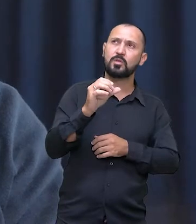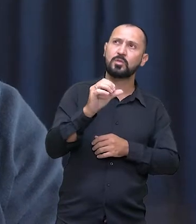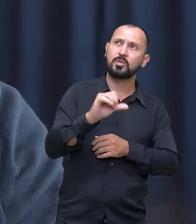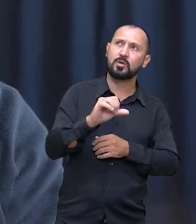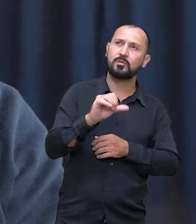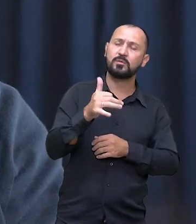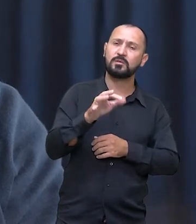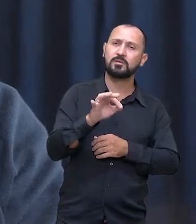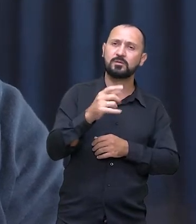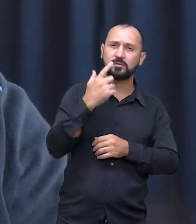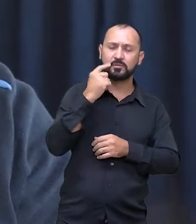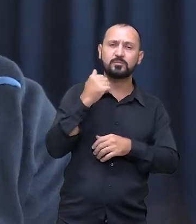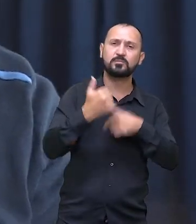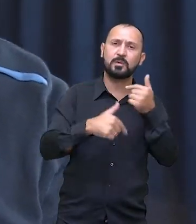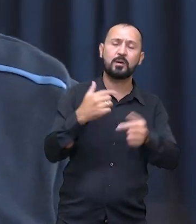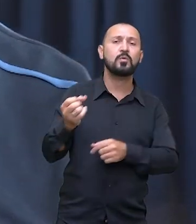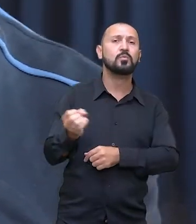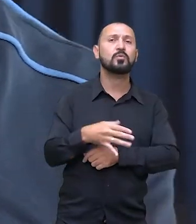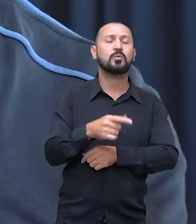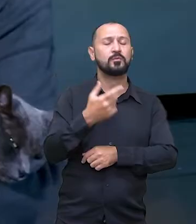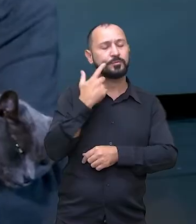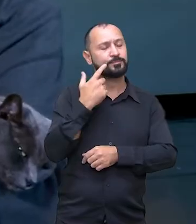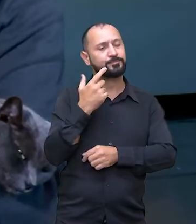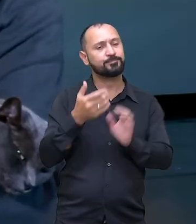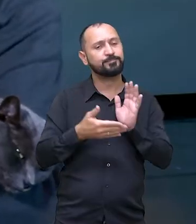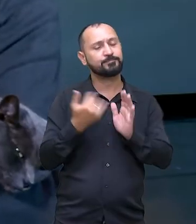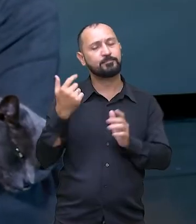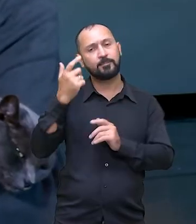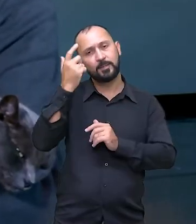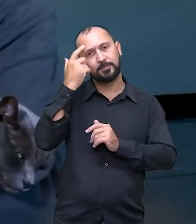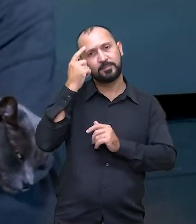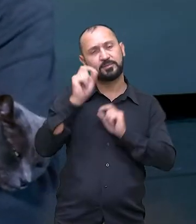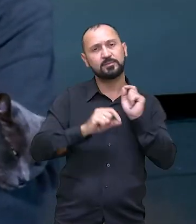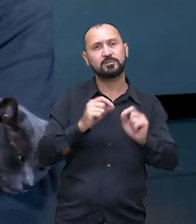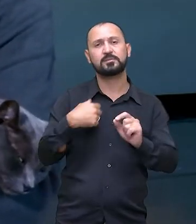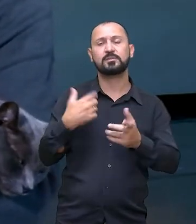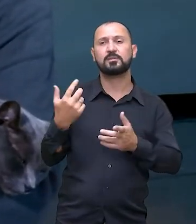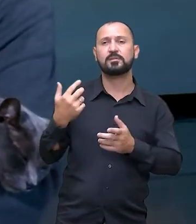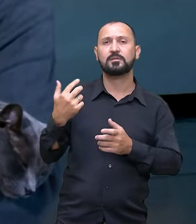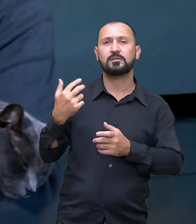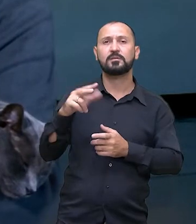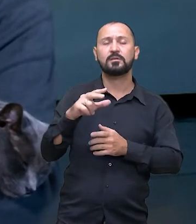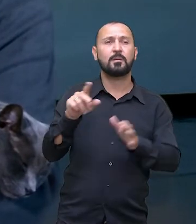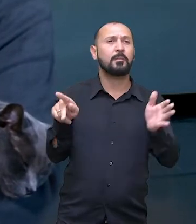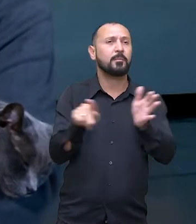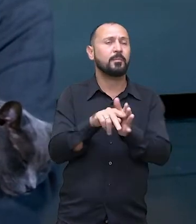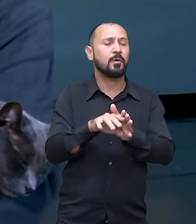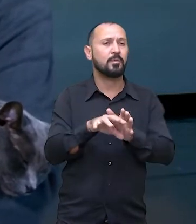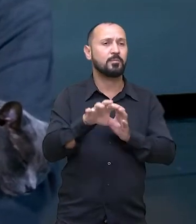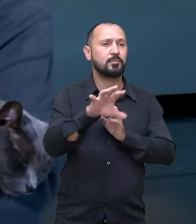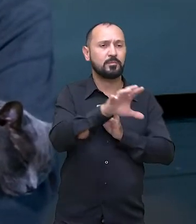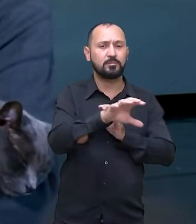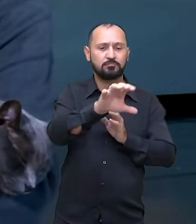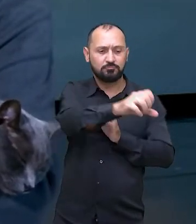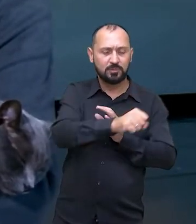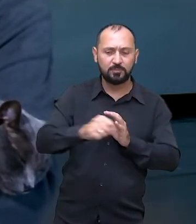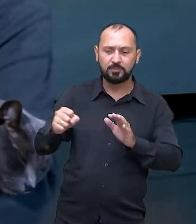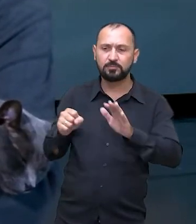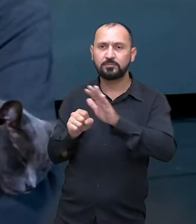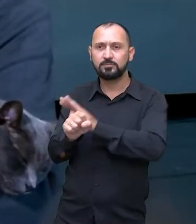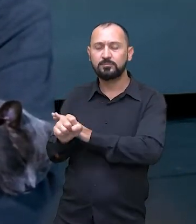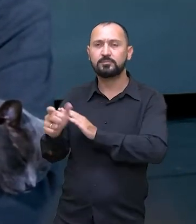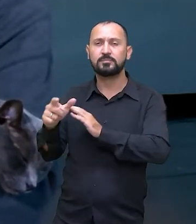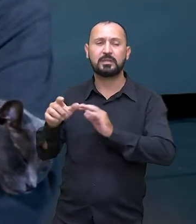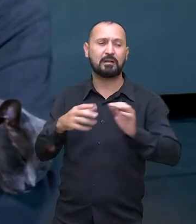2009, 2010, ela estava quase todo ano com um trabalho novo. E daí eu pensei que esse olhar fosse mais para a formação, que eu não queria